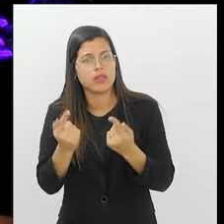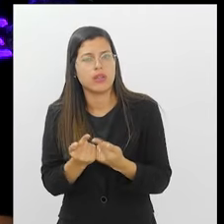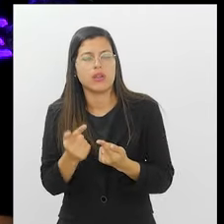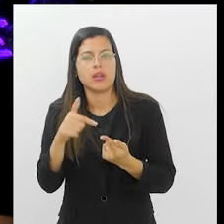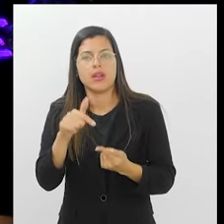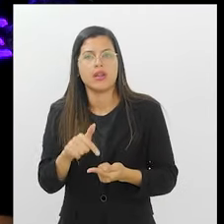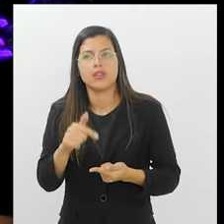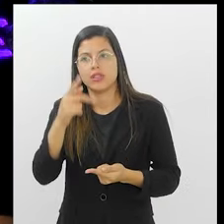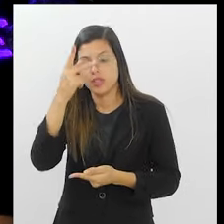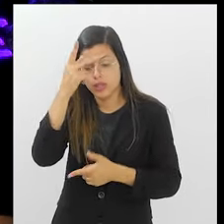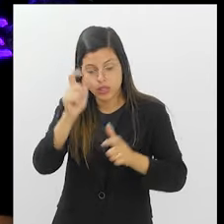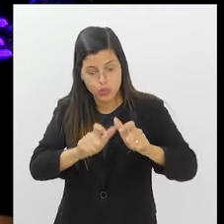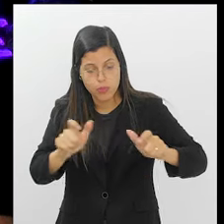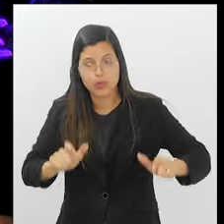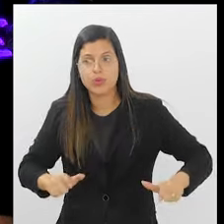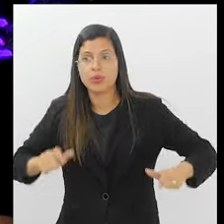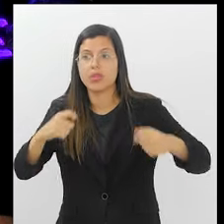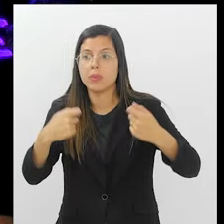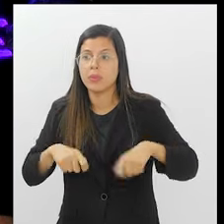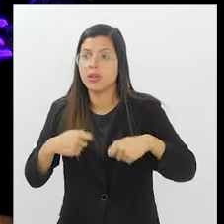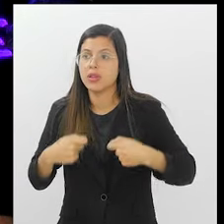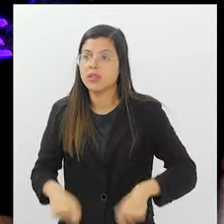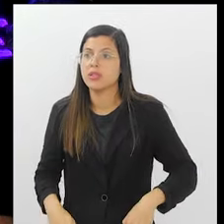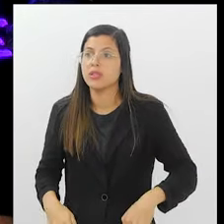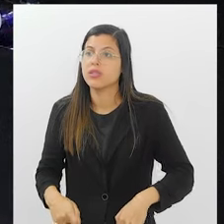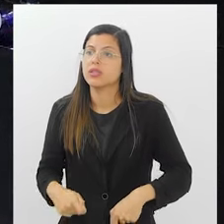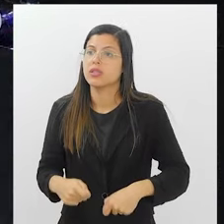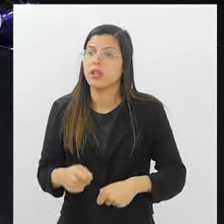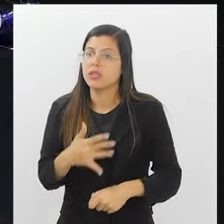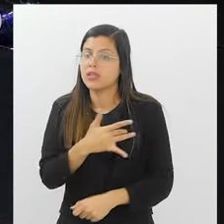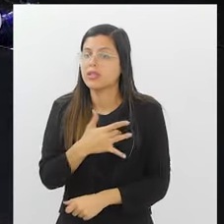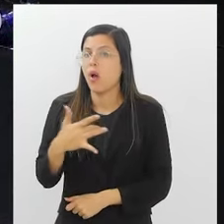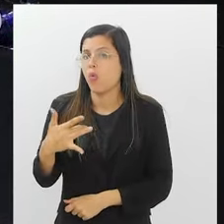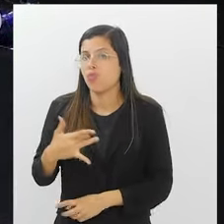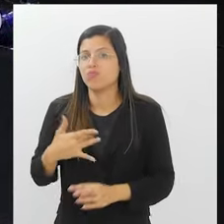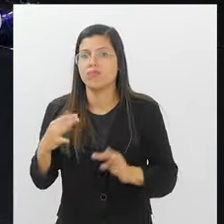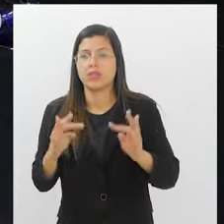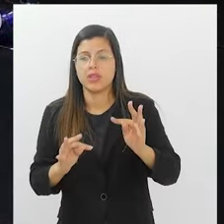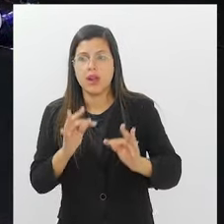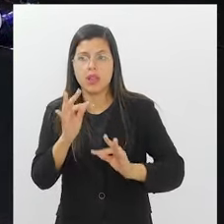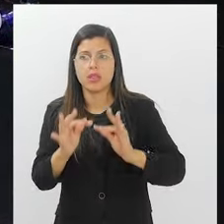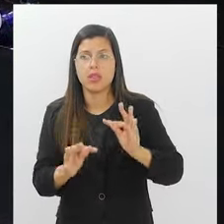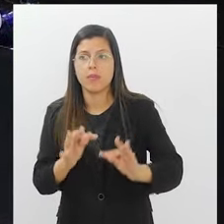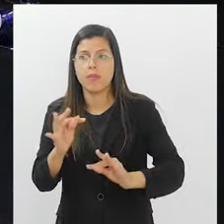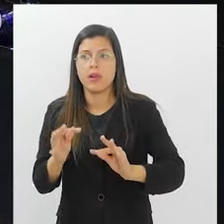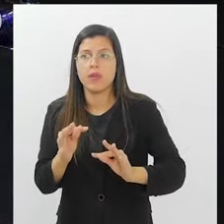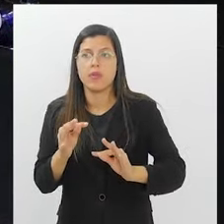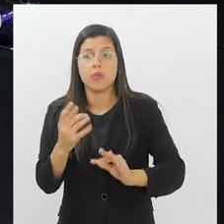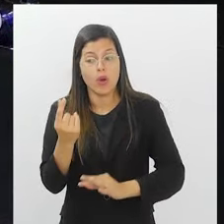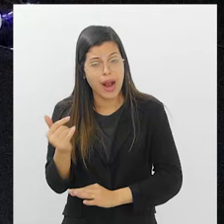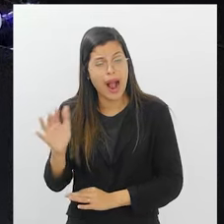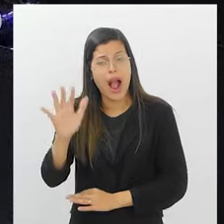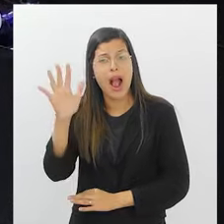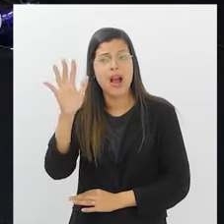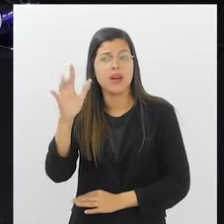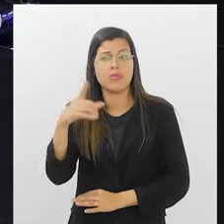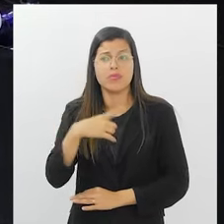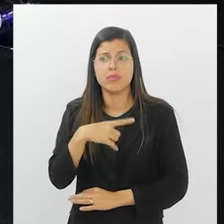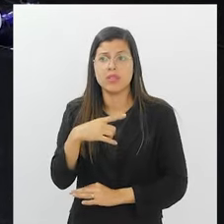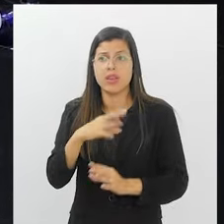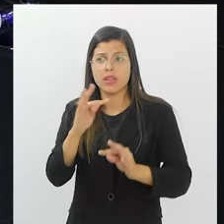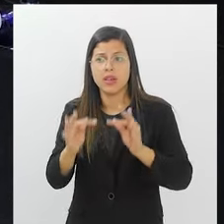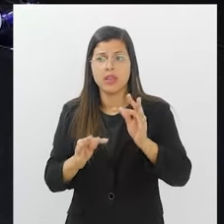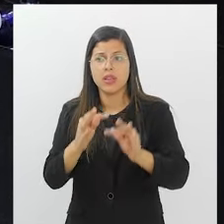que necessitam muito. Questão de saúde, né? Tratamento. Tratamento, né? Porque é caro. Hoje tem tratamentos aí